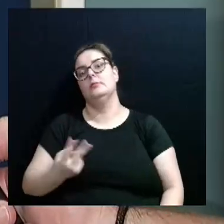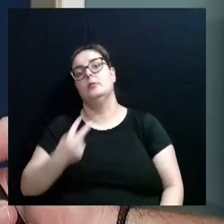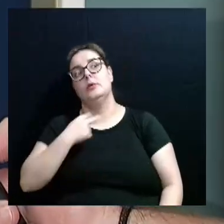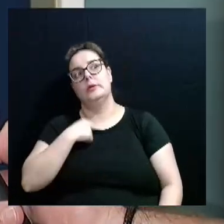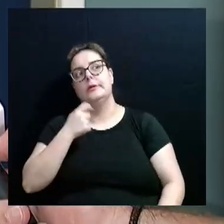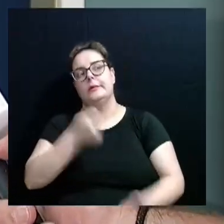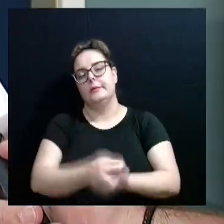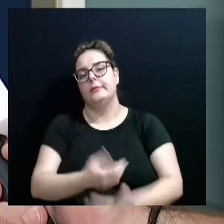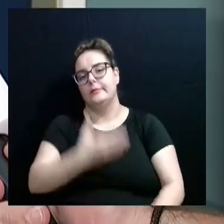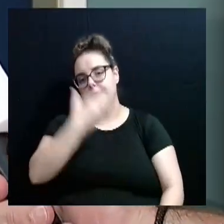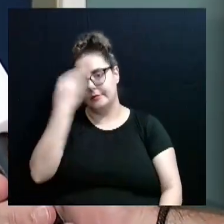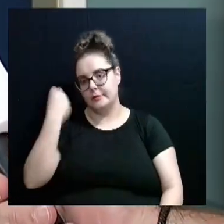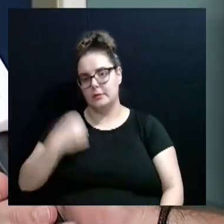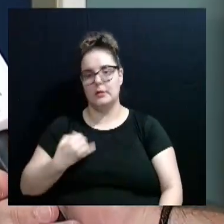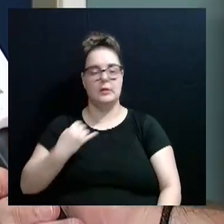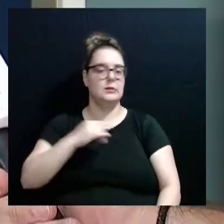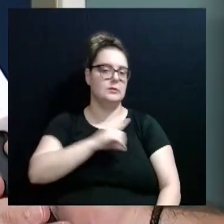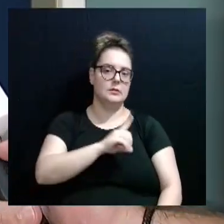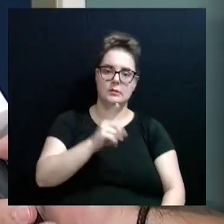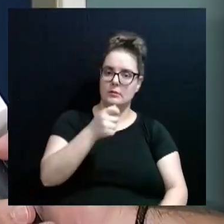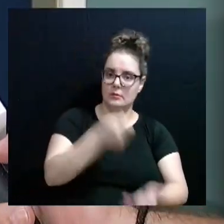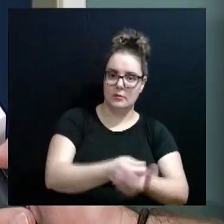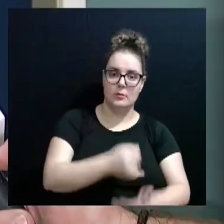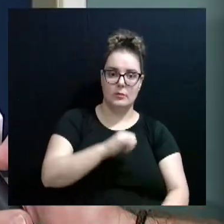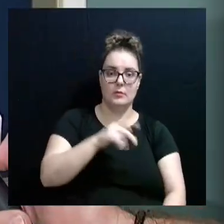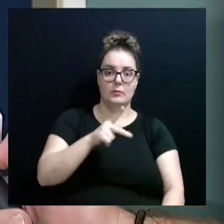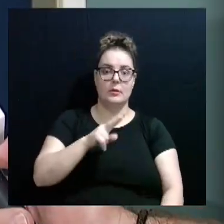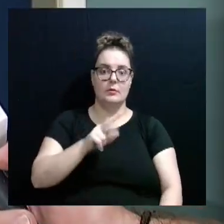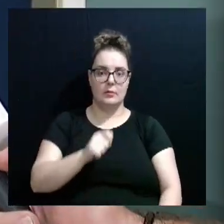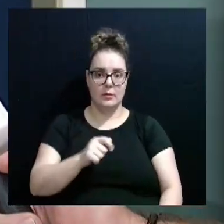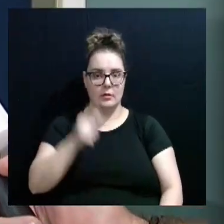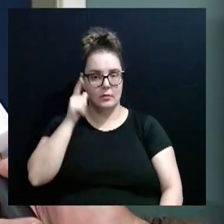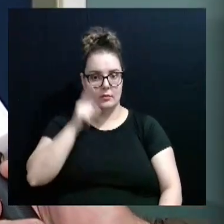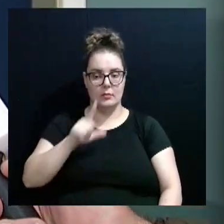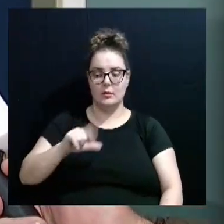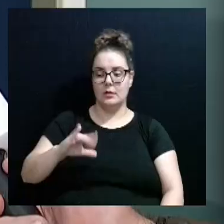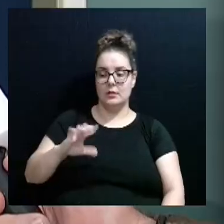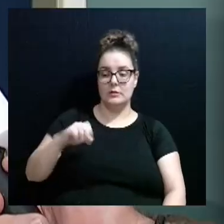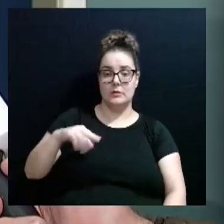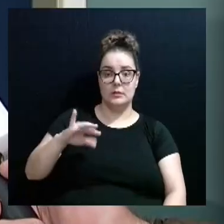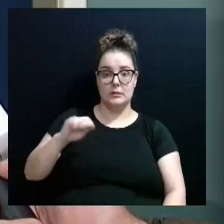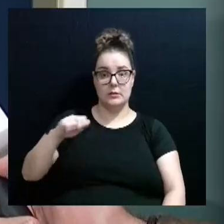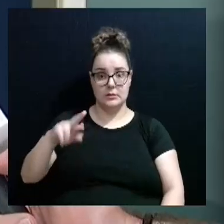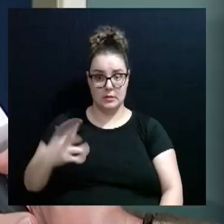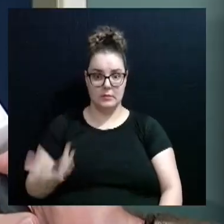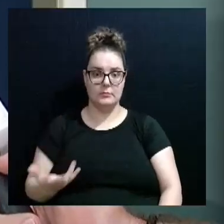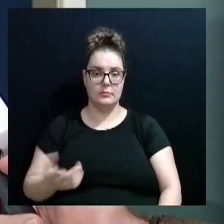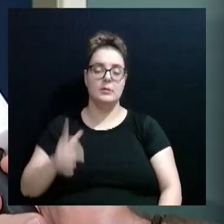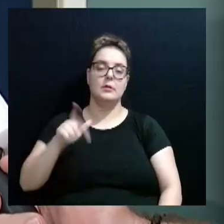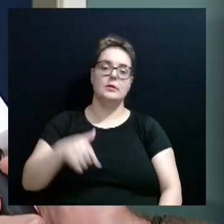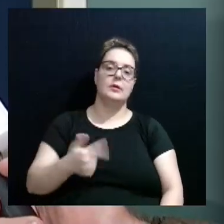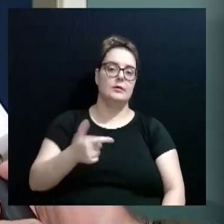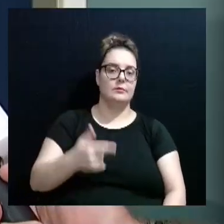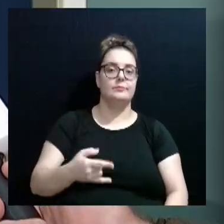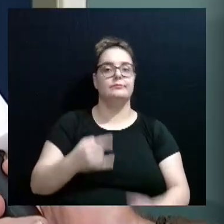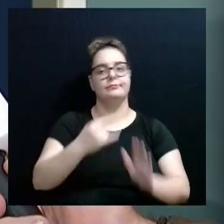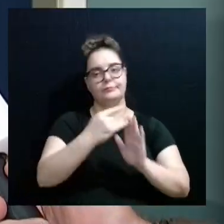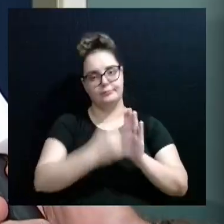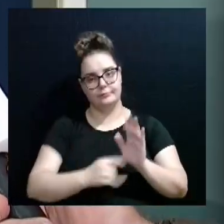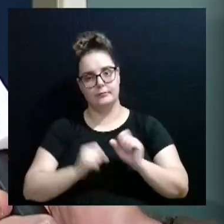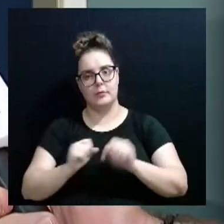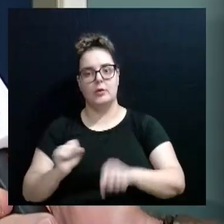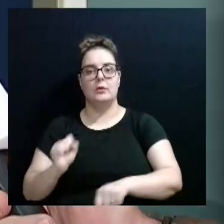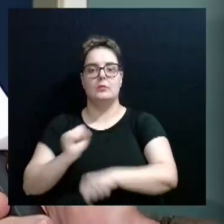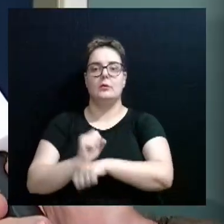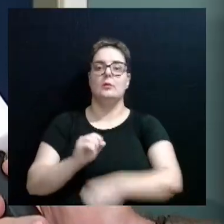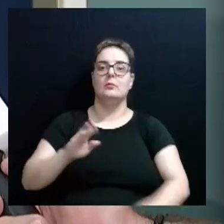é, se você não pagar o IPVA, você não vai conseguir licenciar o seu carro. E assim vai ficar sem a documentação, podendo ser parado em blitz, além